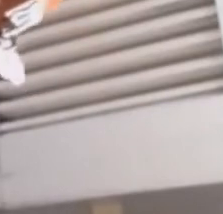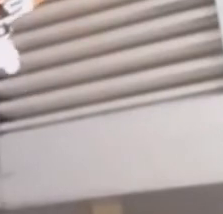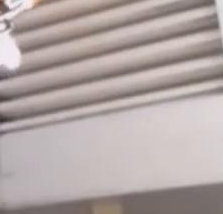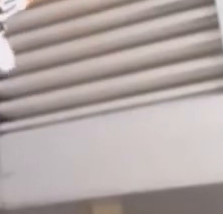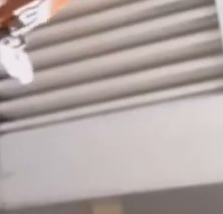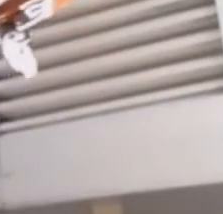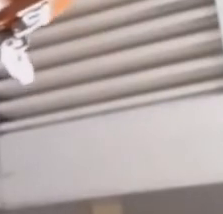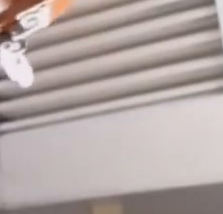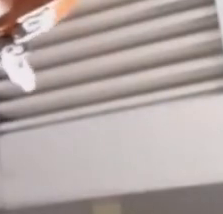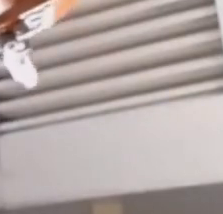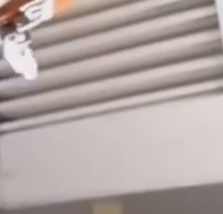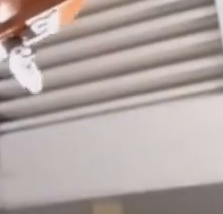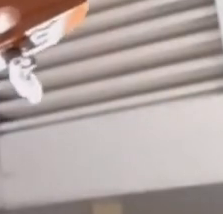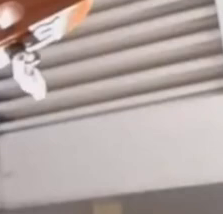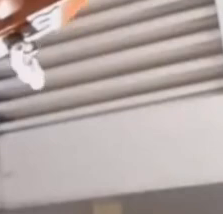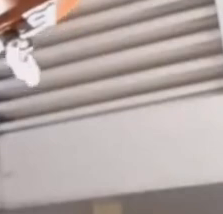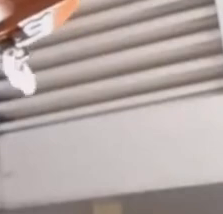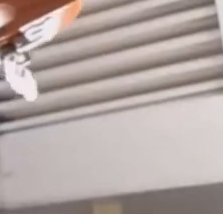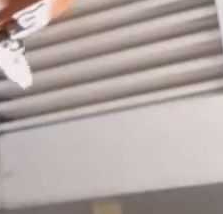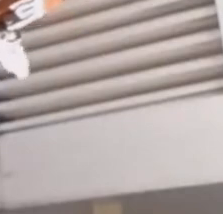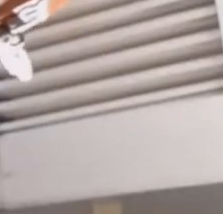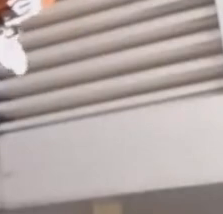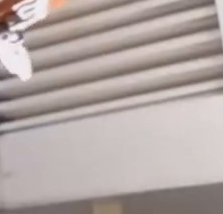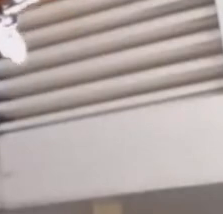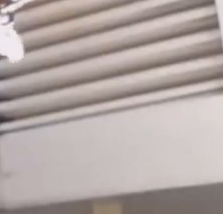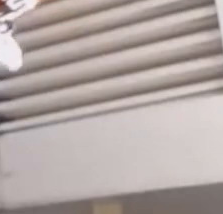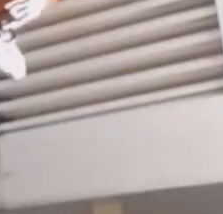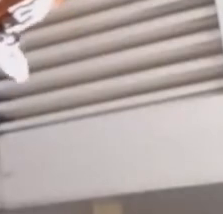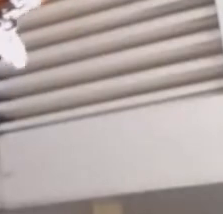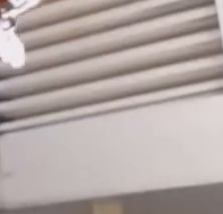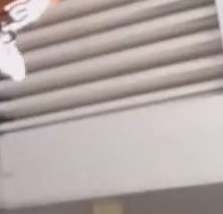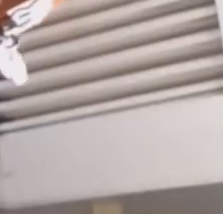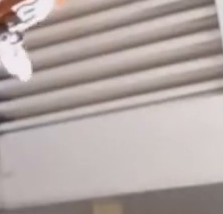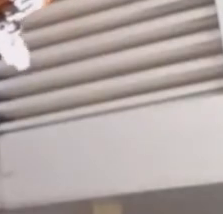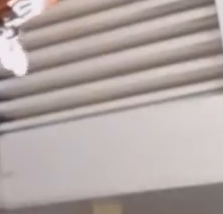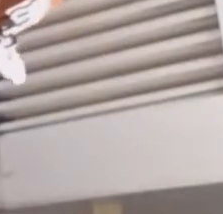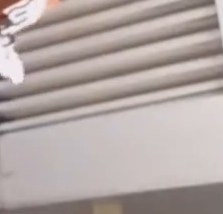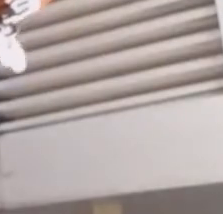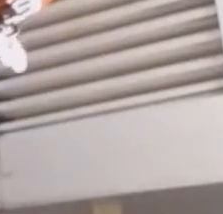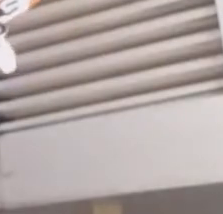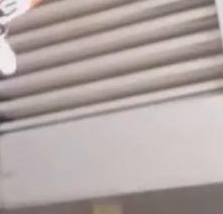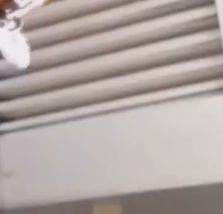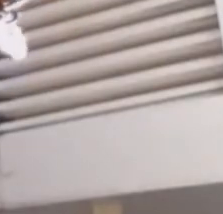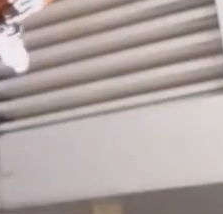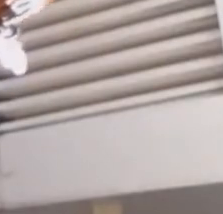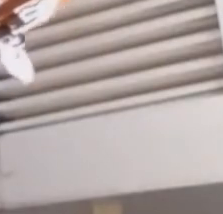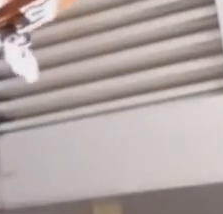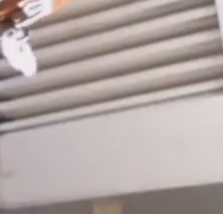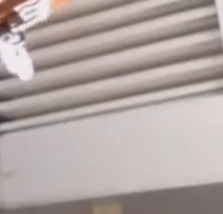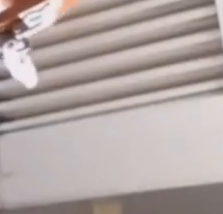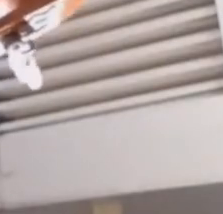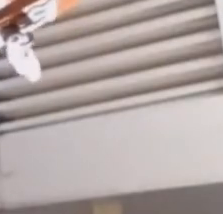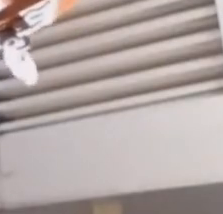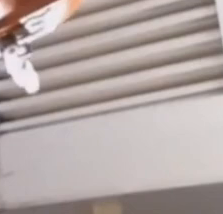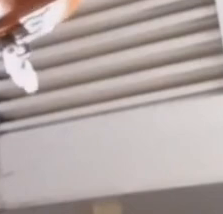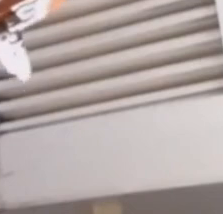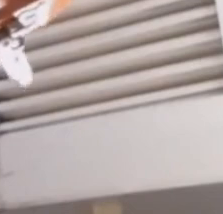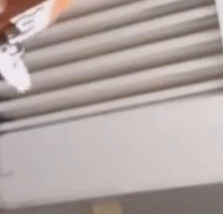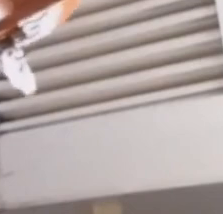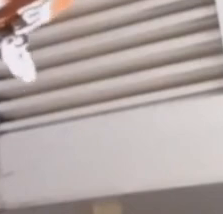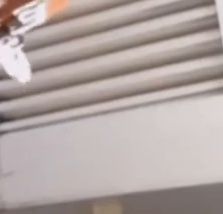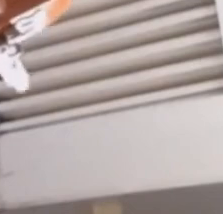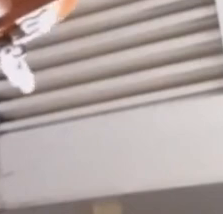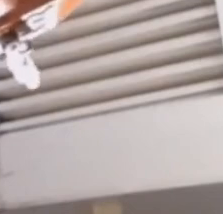uma divisão, mas meu amor não tem problema, não, não. É só você